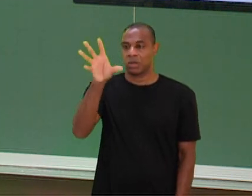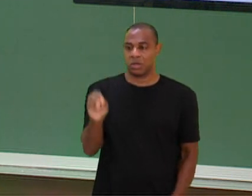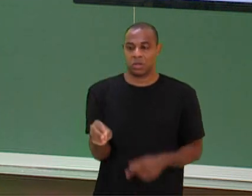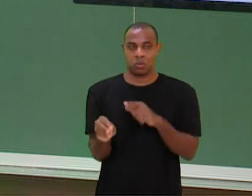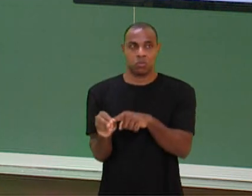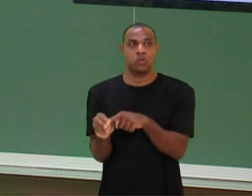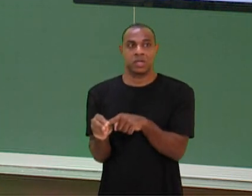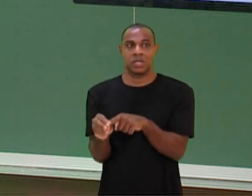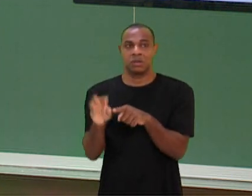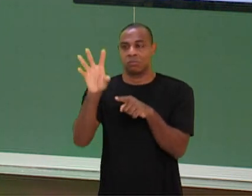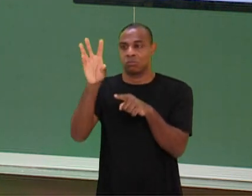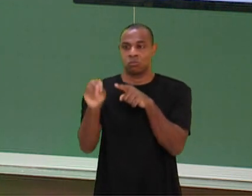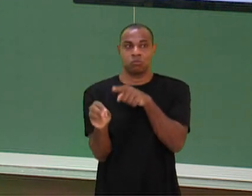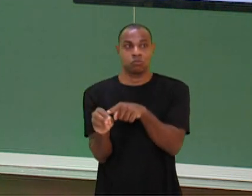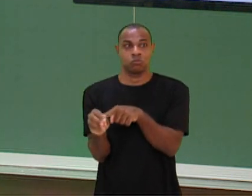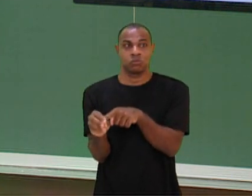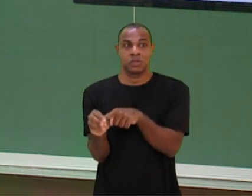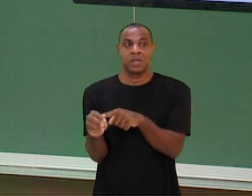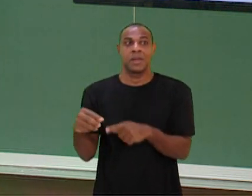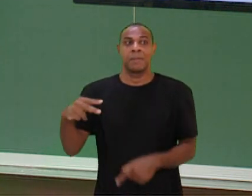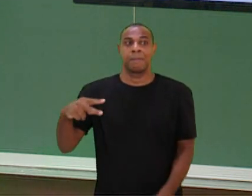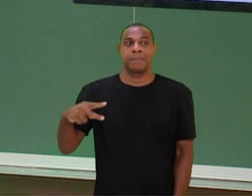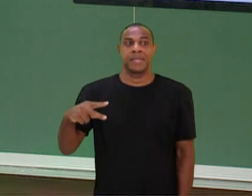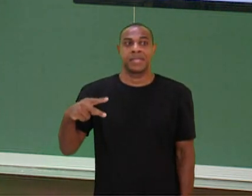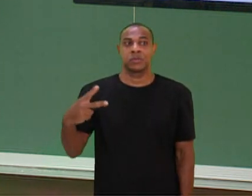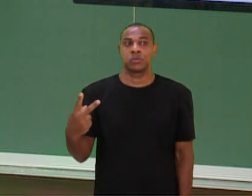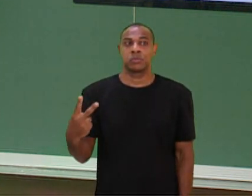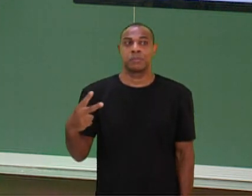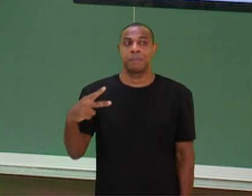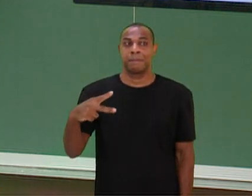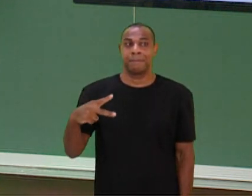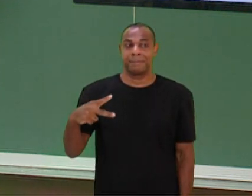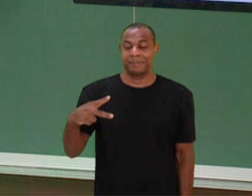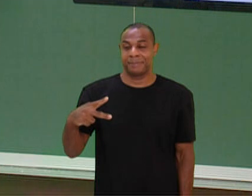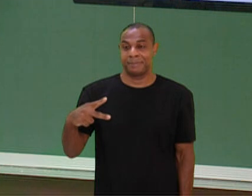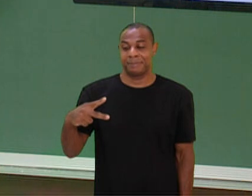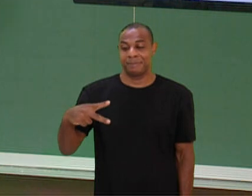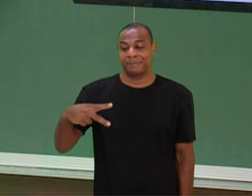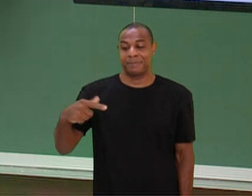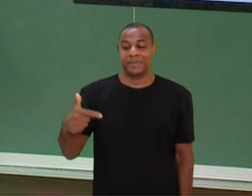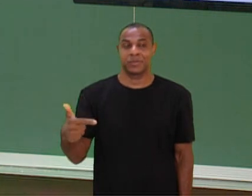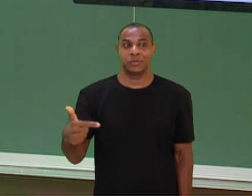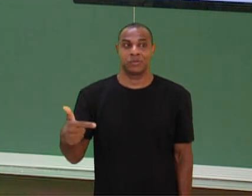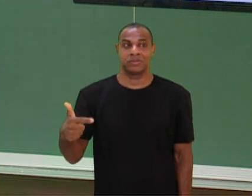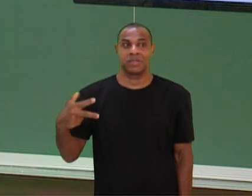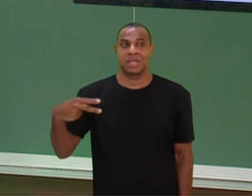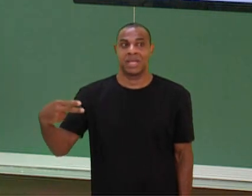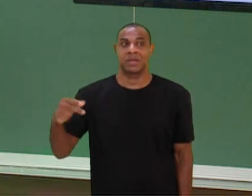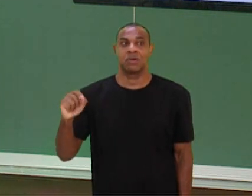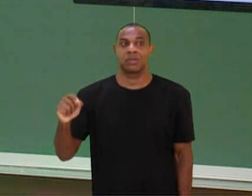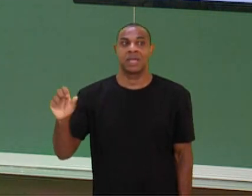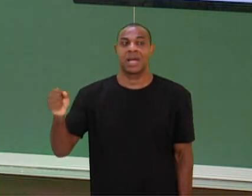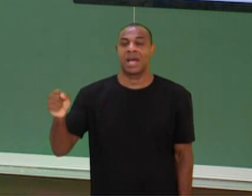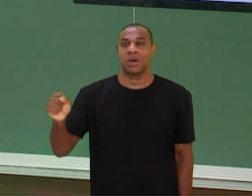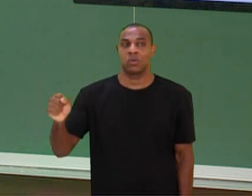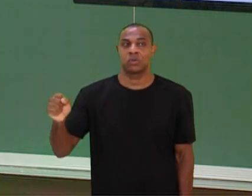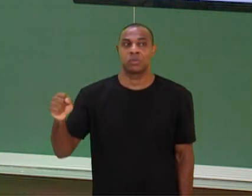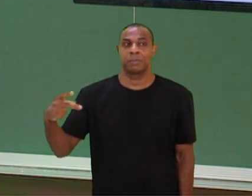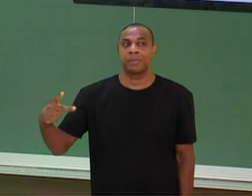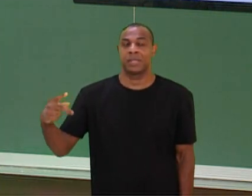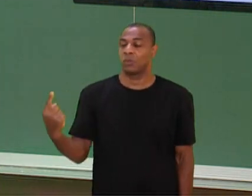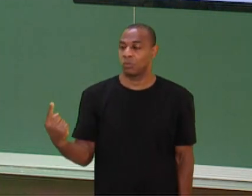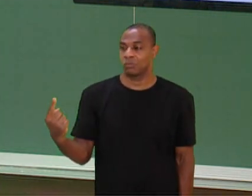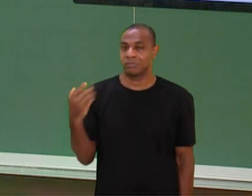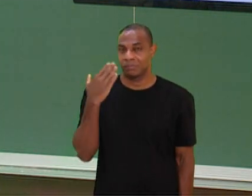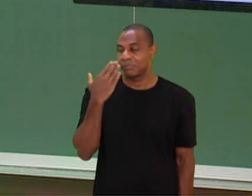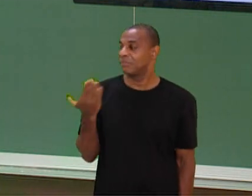na realidade, será P2 é igual a 8P1. É uma forma de resolver,